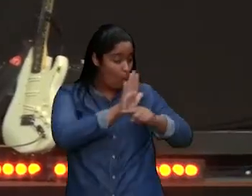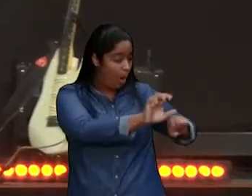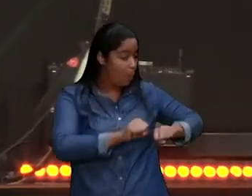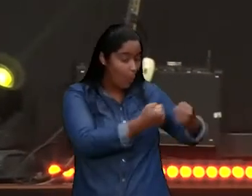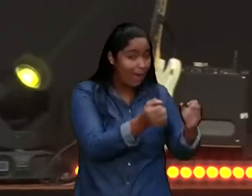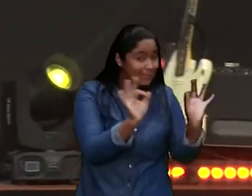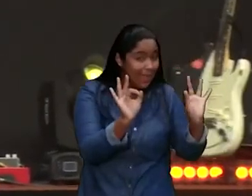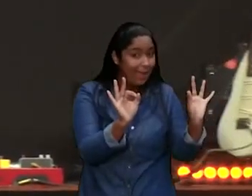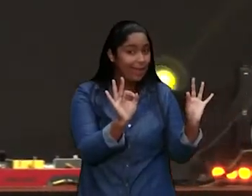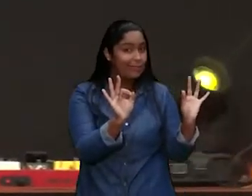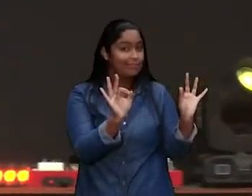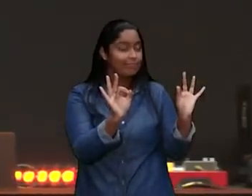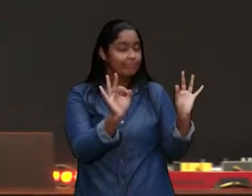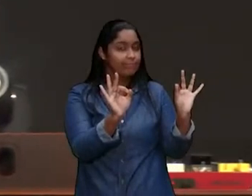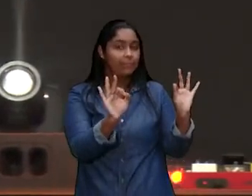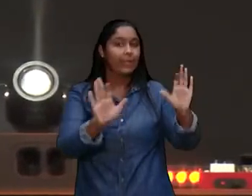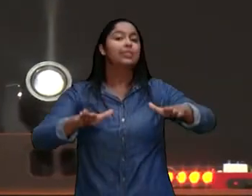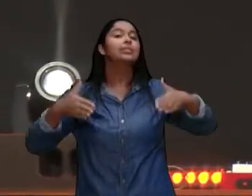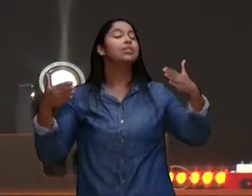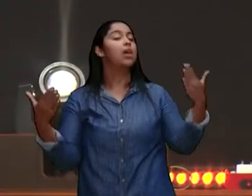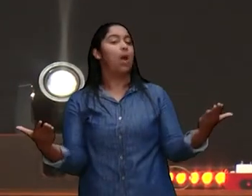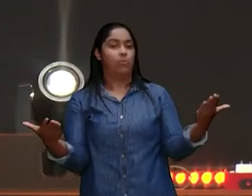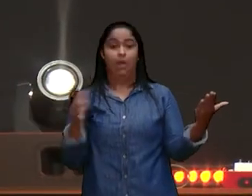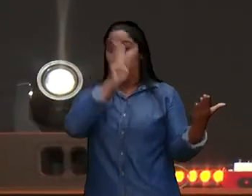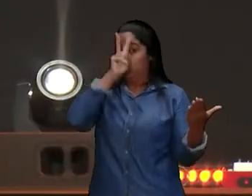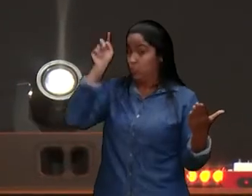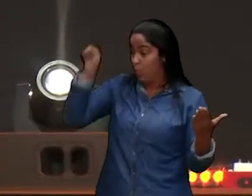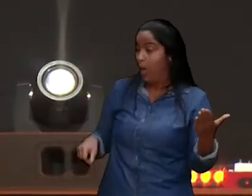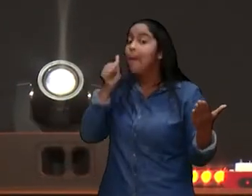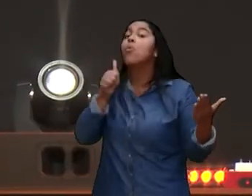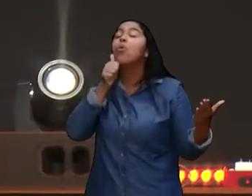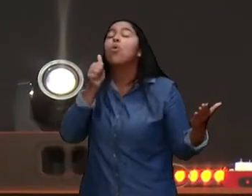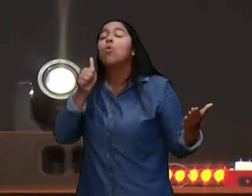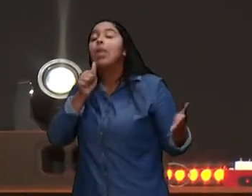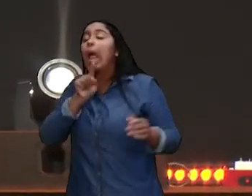bom então A mulher chegou na igreja curvada